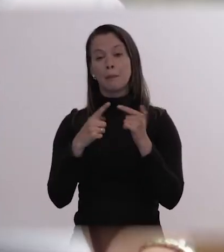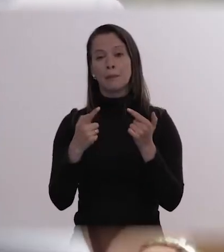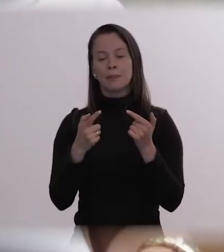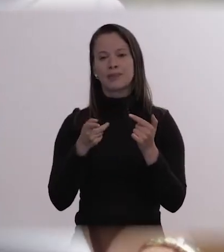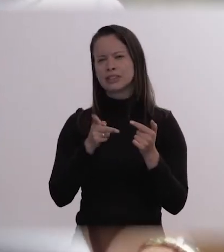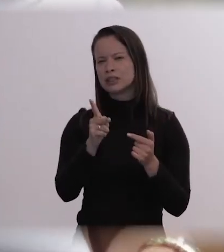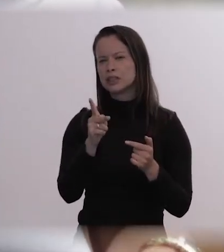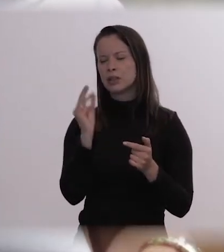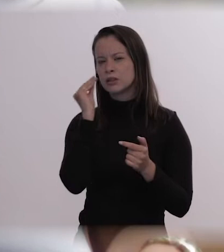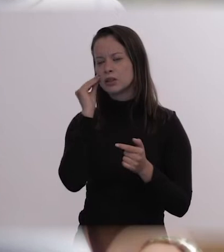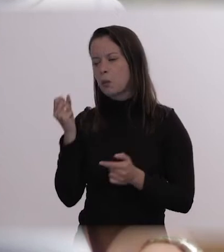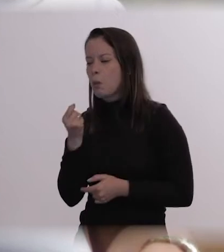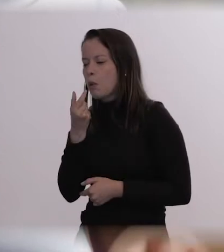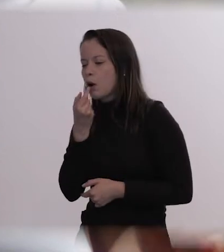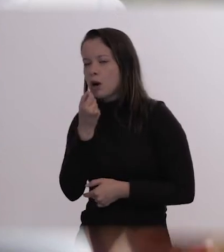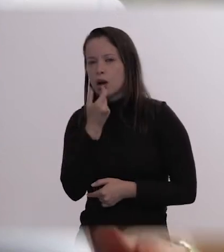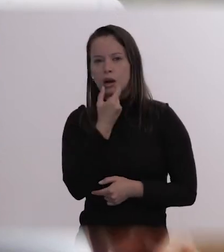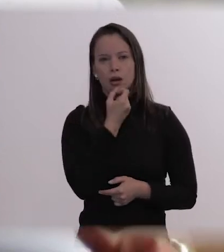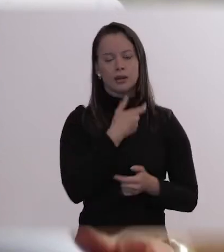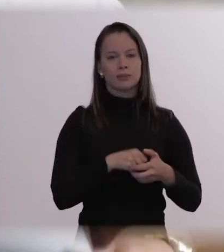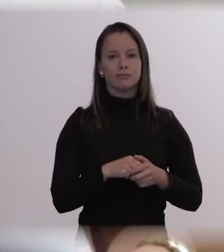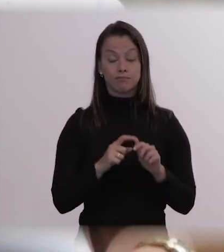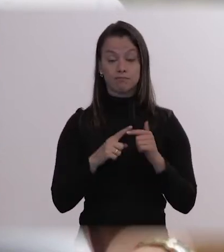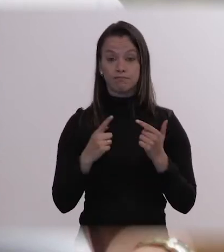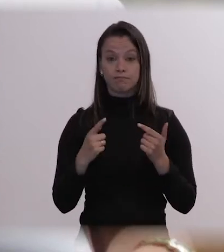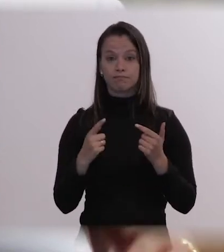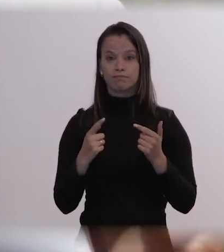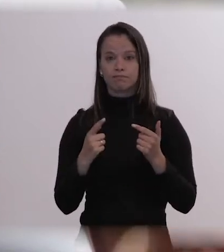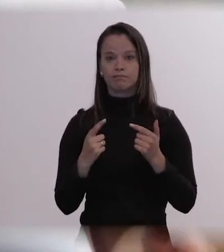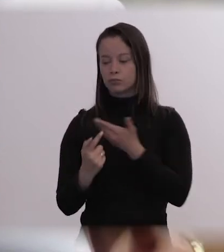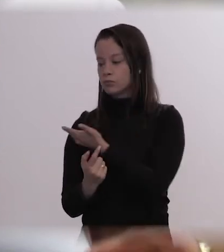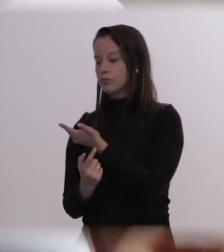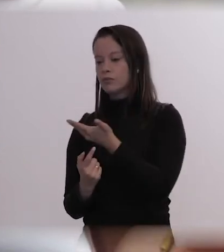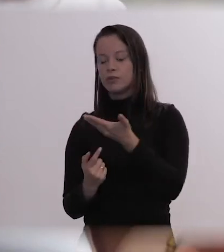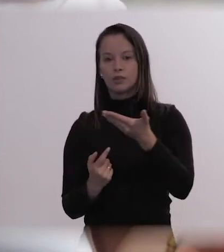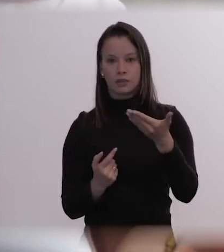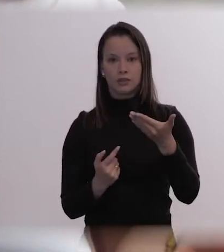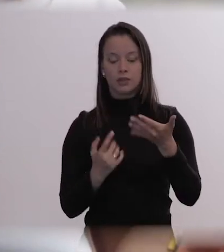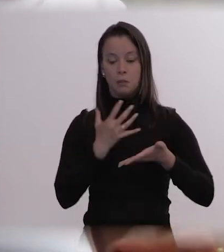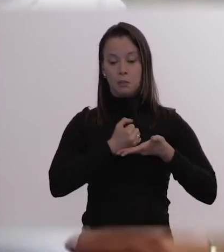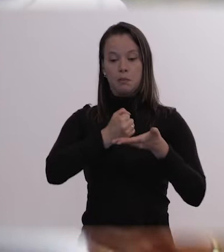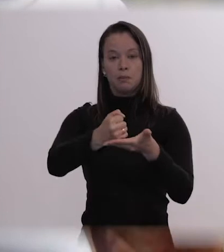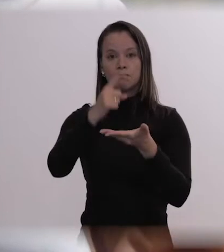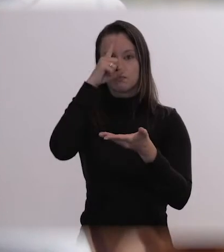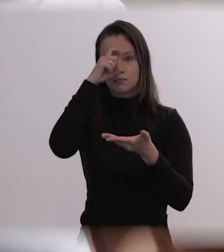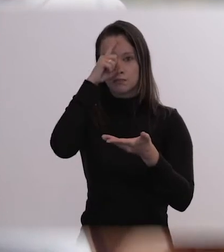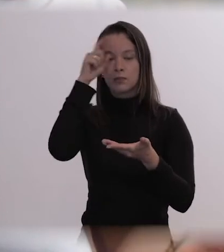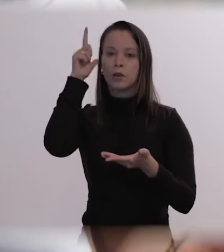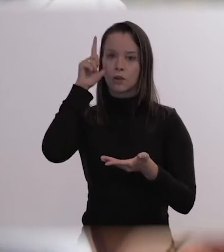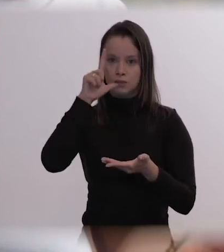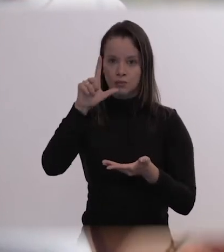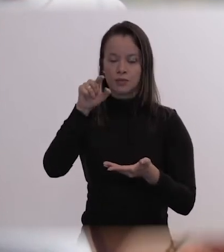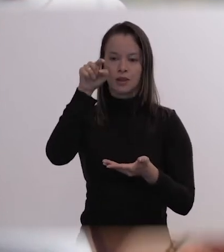sempre por remédio. Só que todas as vezes conseguiam me socorrer, era feito